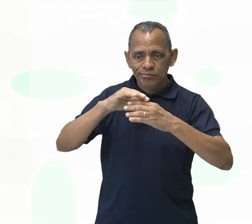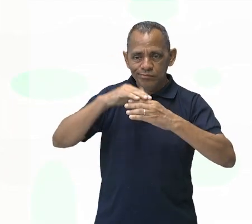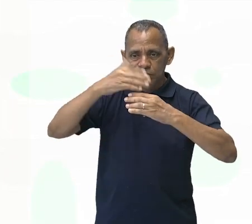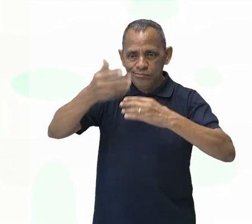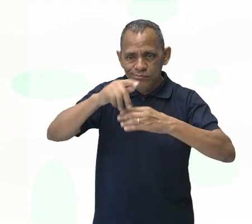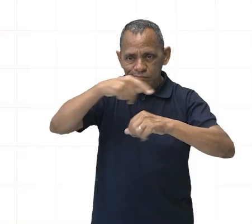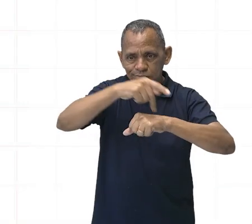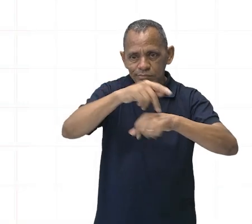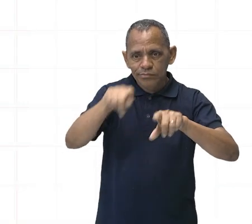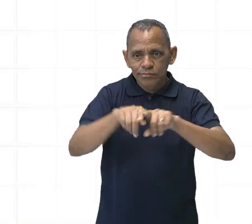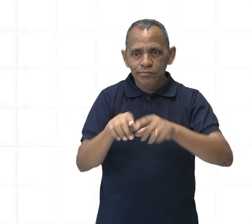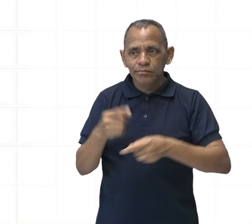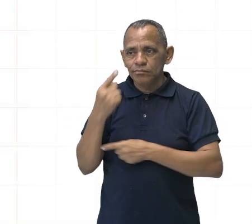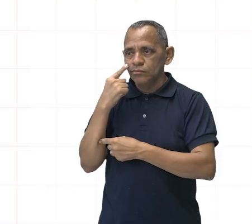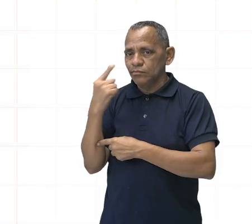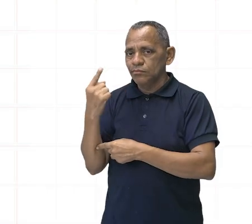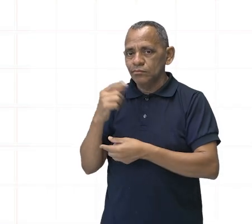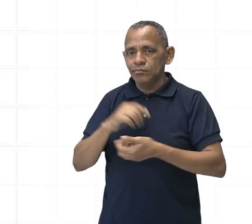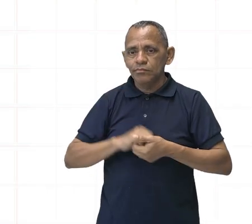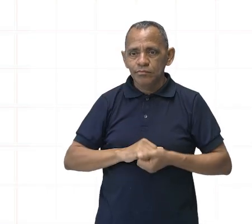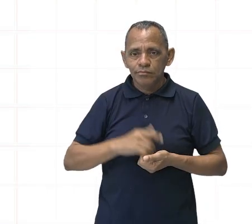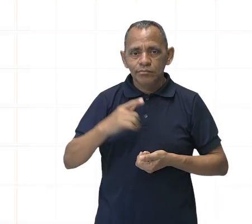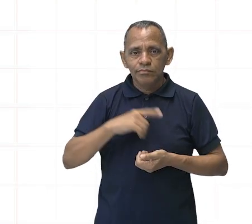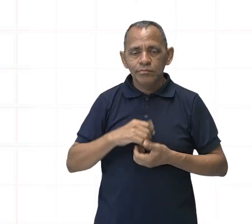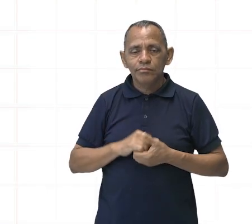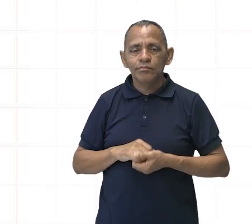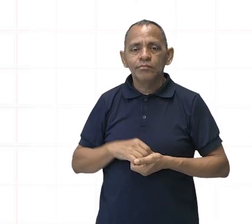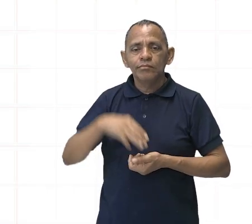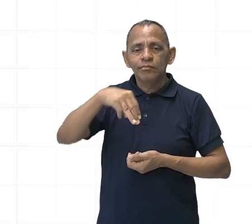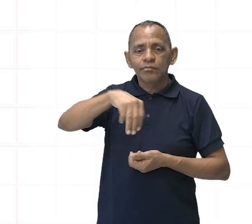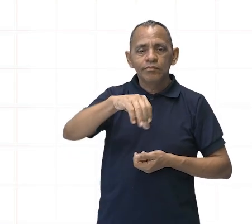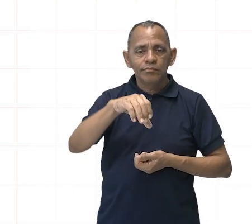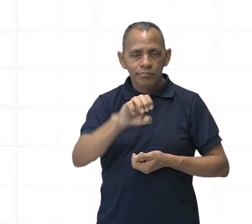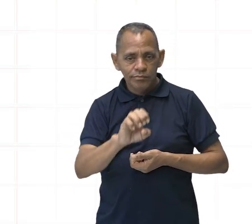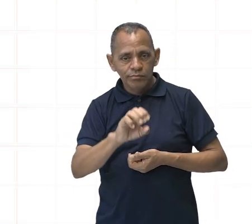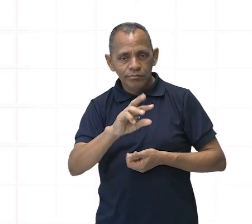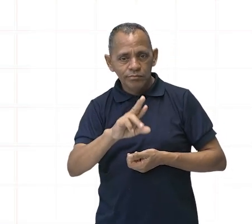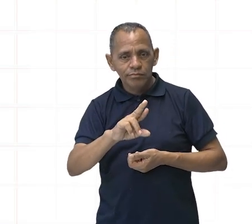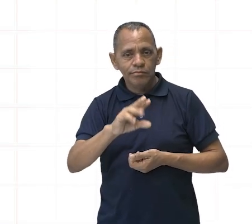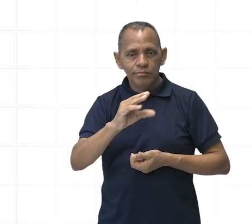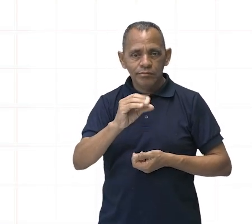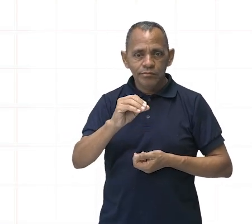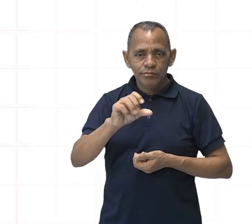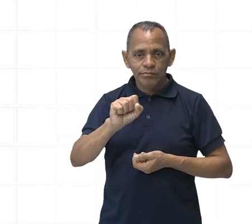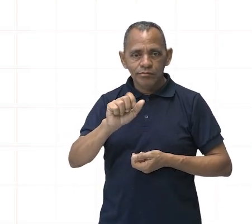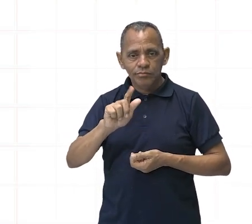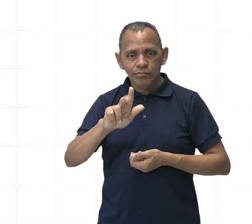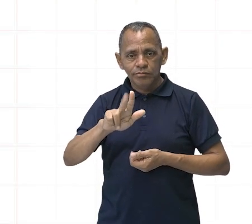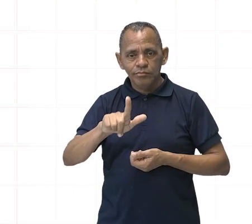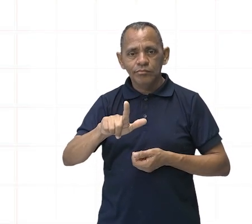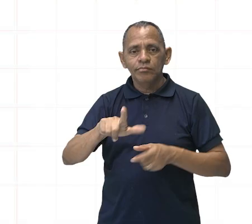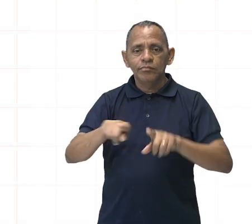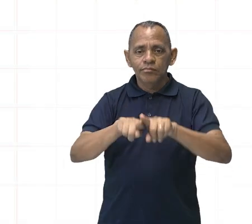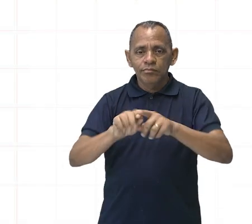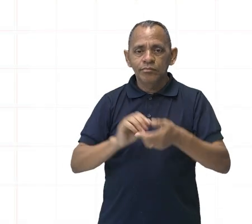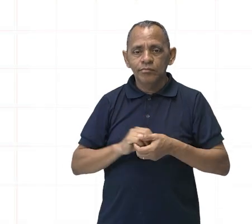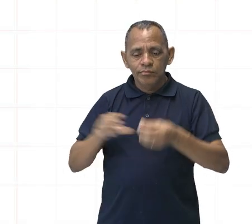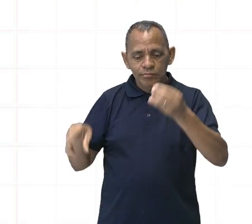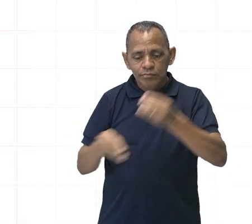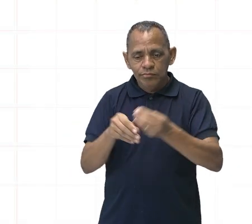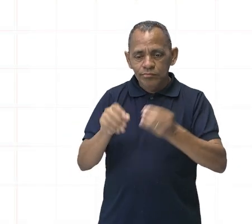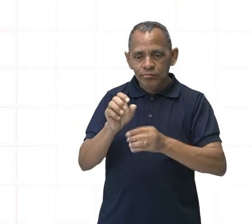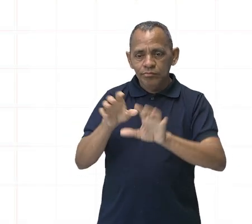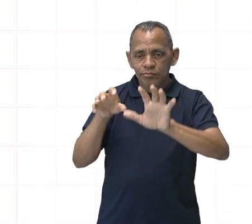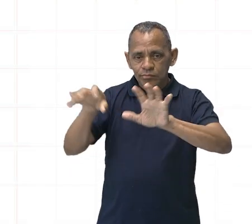Acompanhem comigo. Temos aqui o Mercosul e a posição global, temos a integração regional,